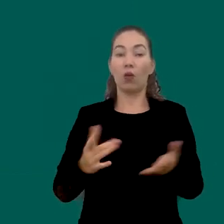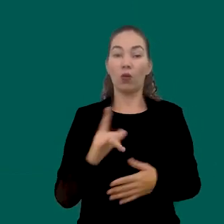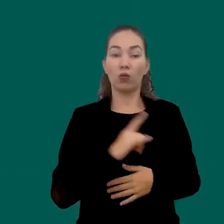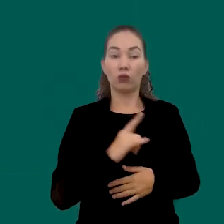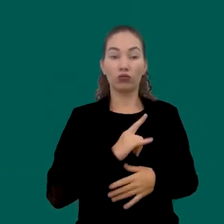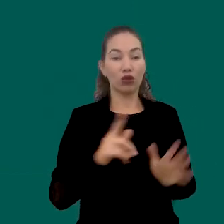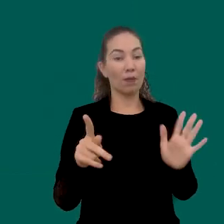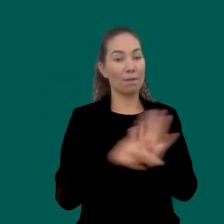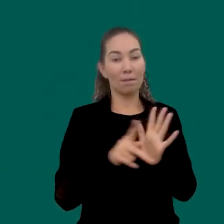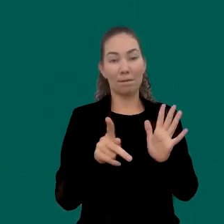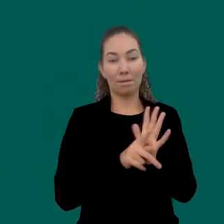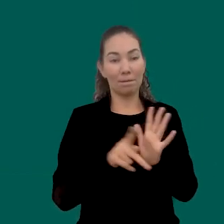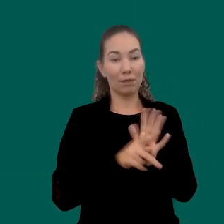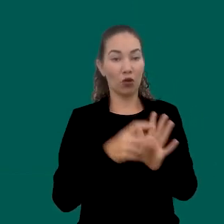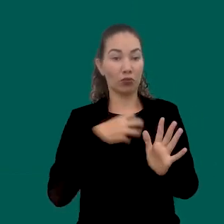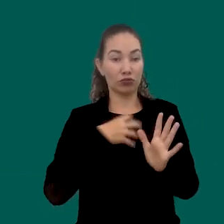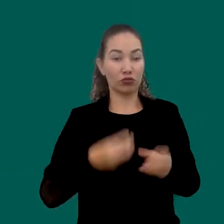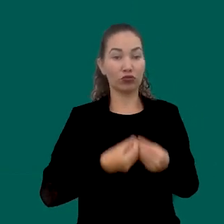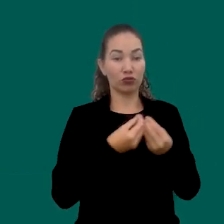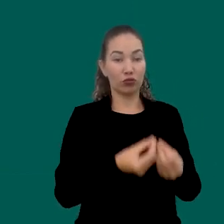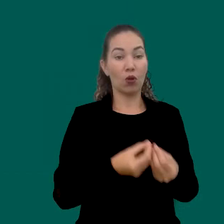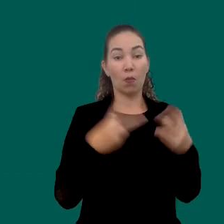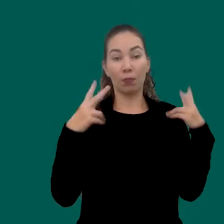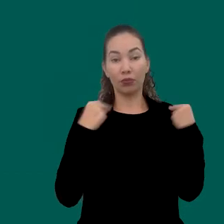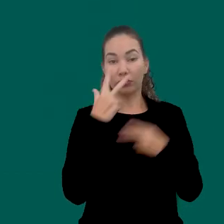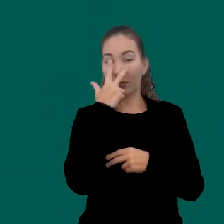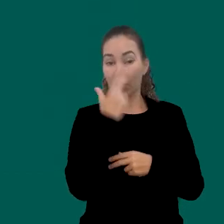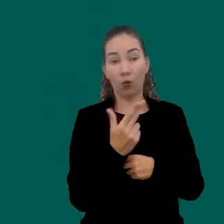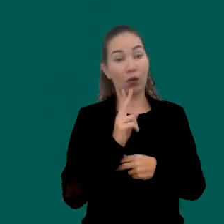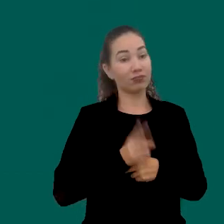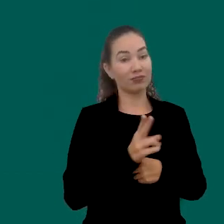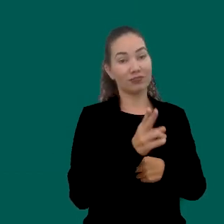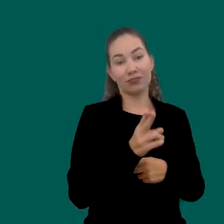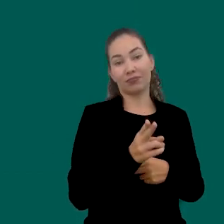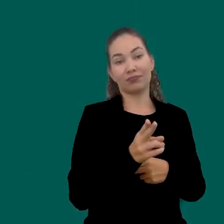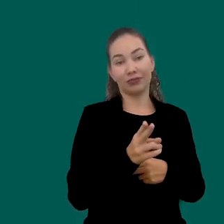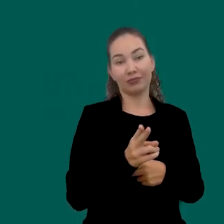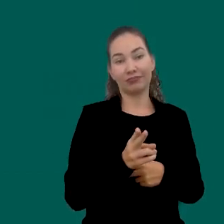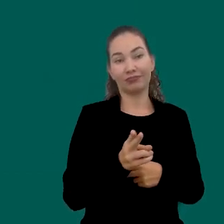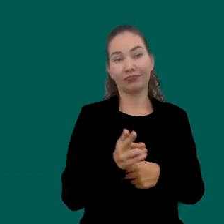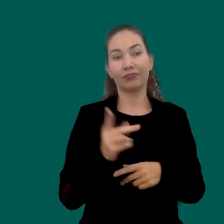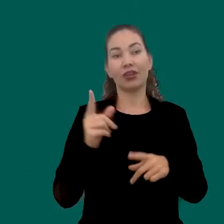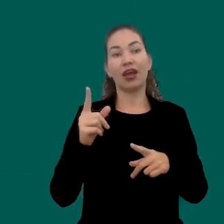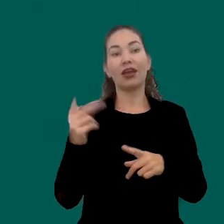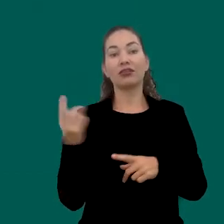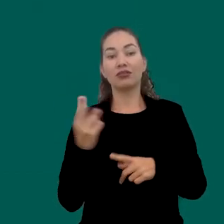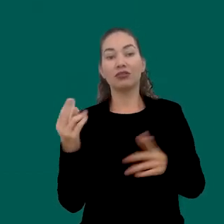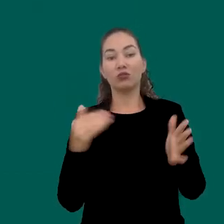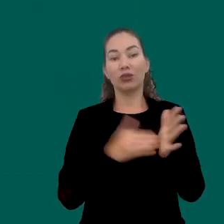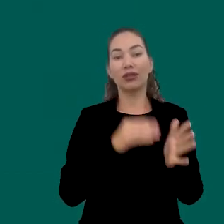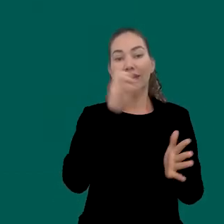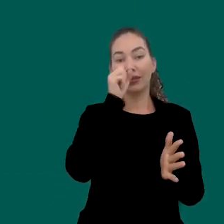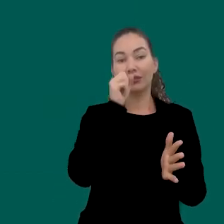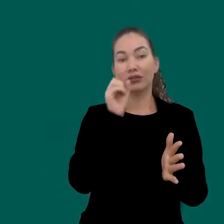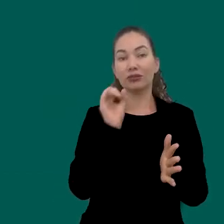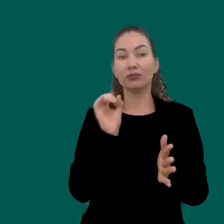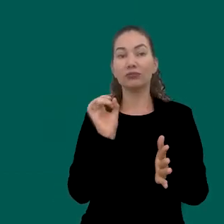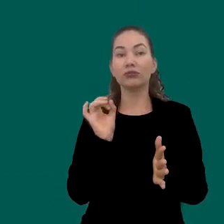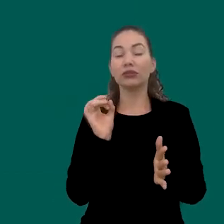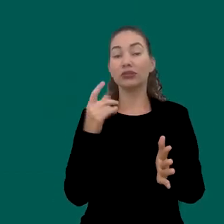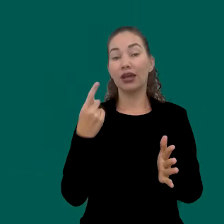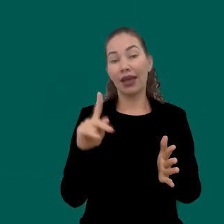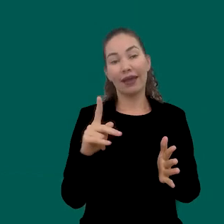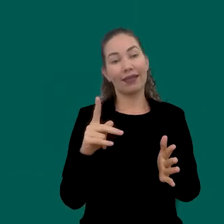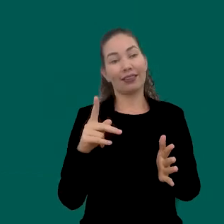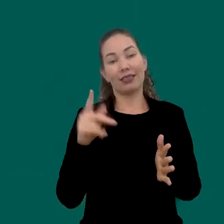frota própria, tem um motorista que é sempre o mesmo motorista, então de segunda a sábado, exceto na folga dele, é